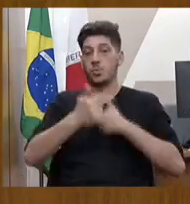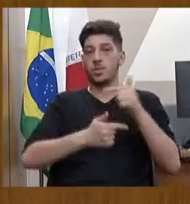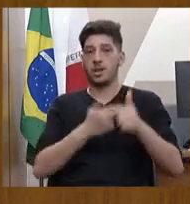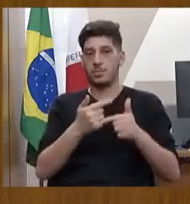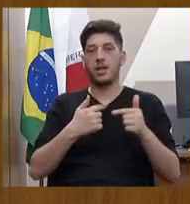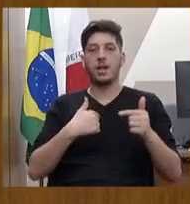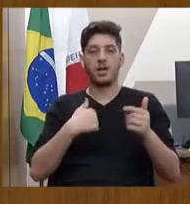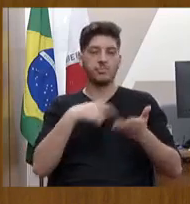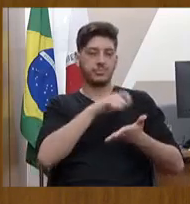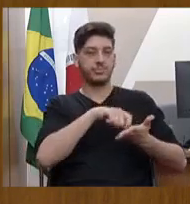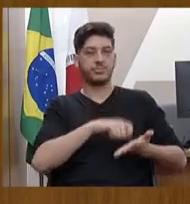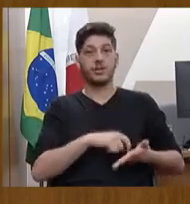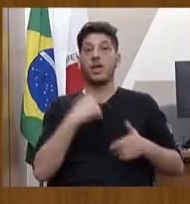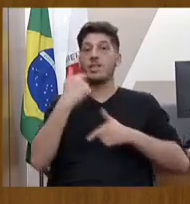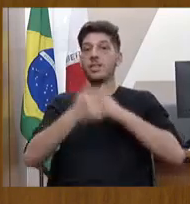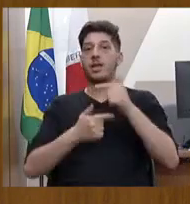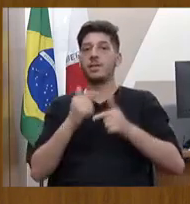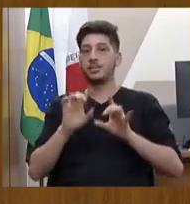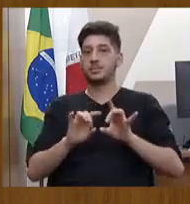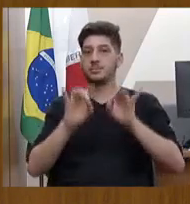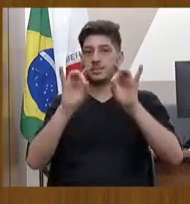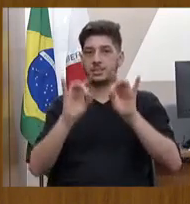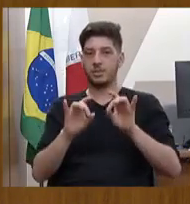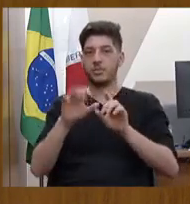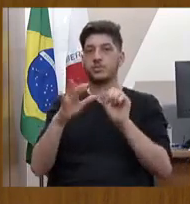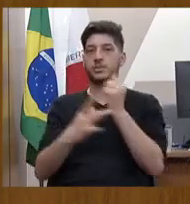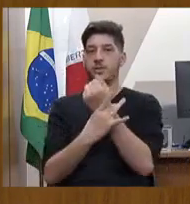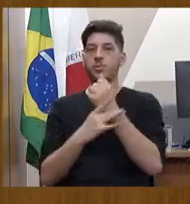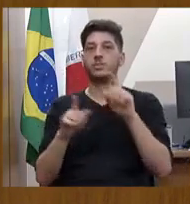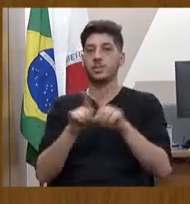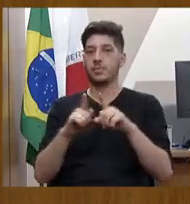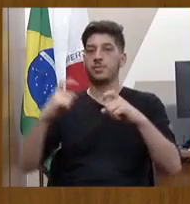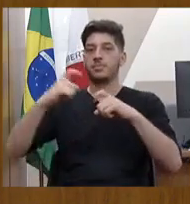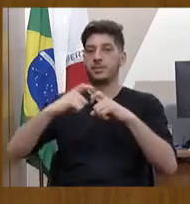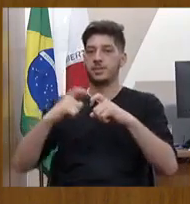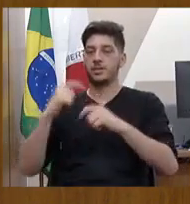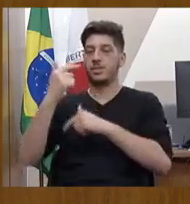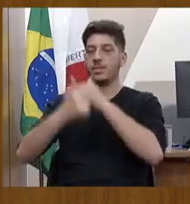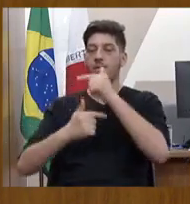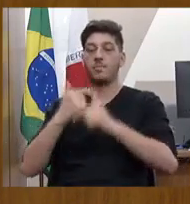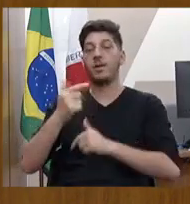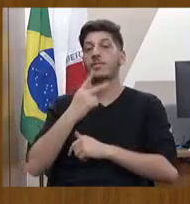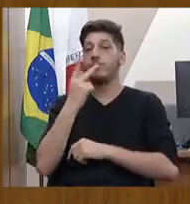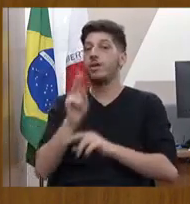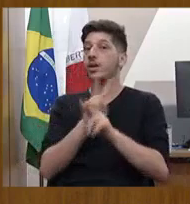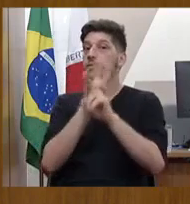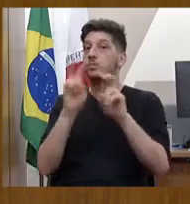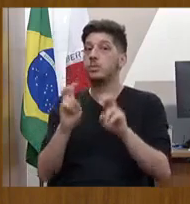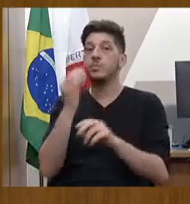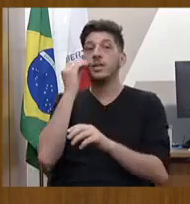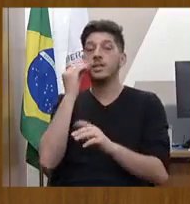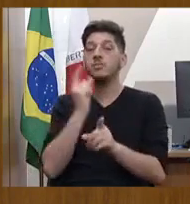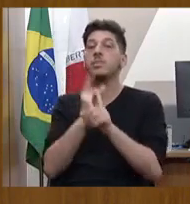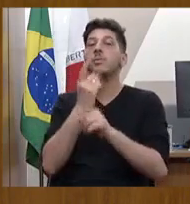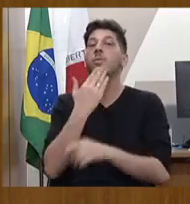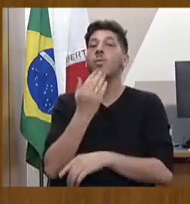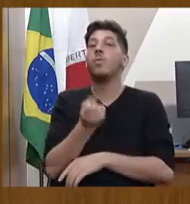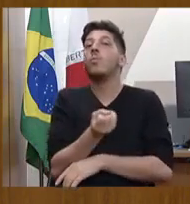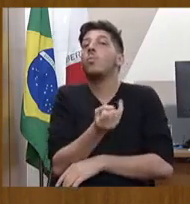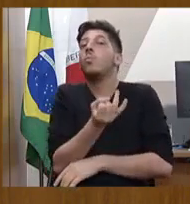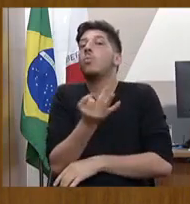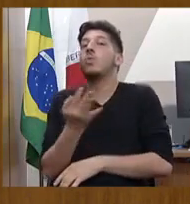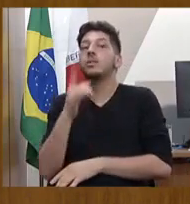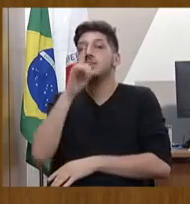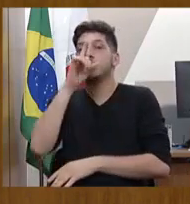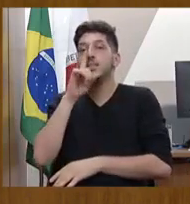anotei aqui o serviço especializado em segurança e medicina no trabalho eles tratam de quantificar o grau de risco de uma atividade econômica